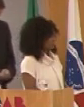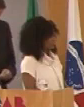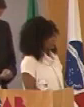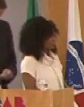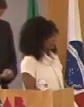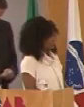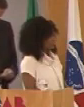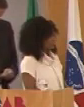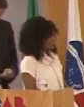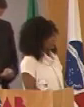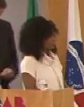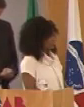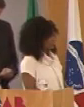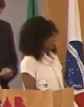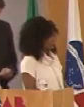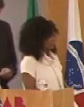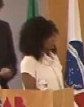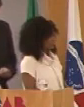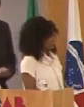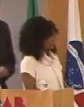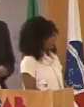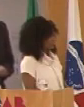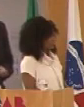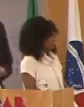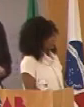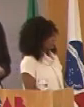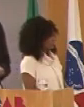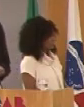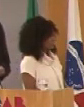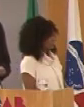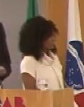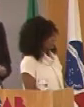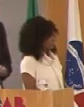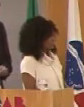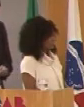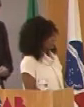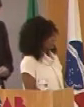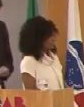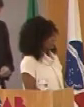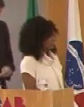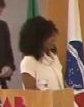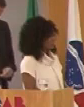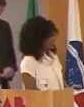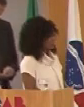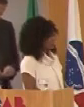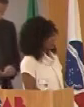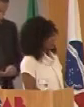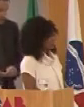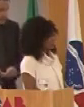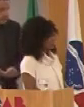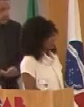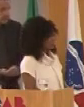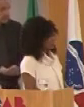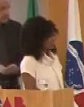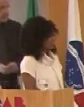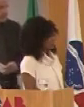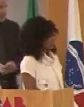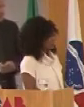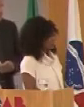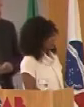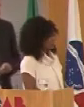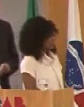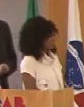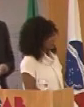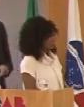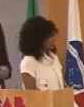absolutamente enorme. Agora, lembrando que o encarceramento